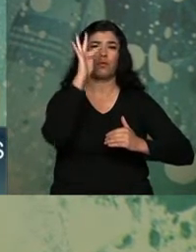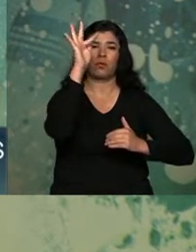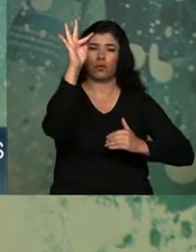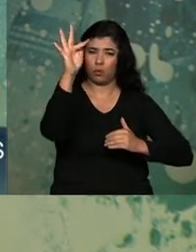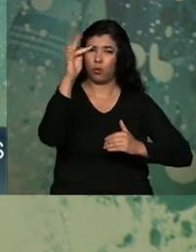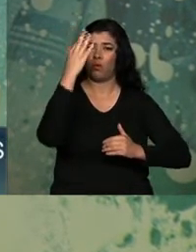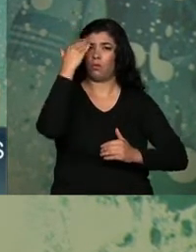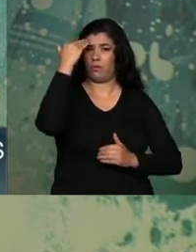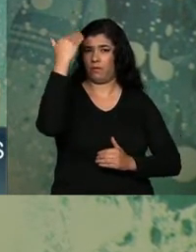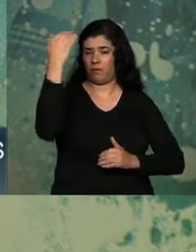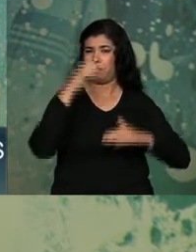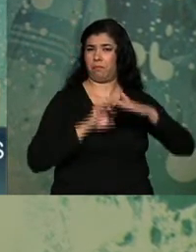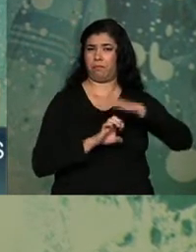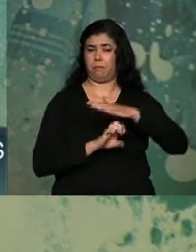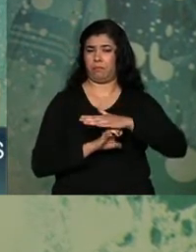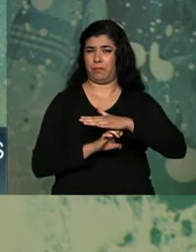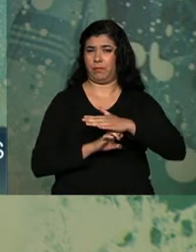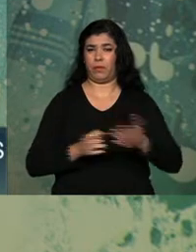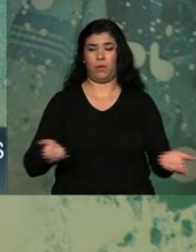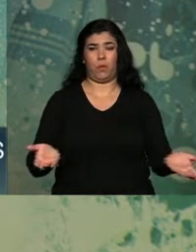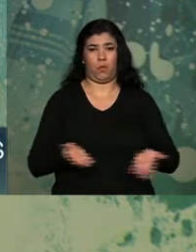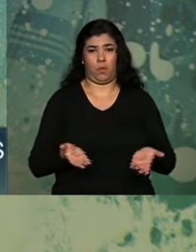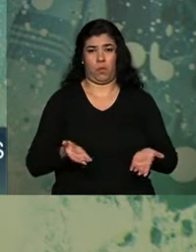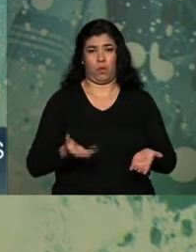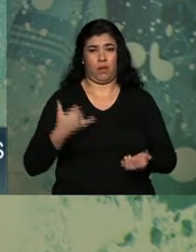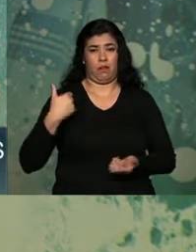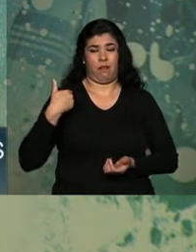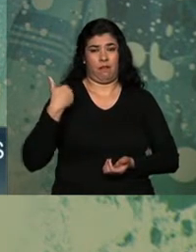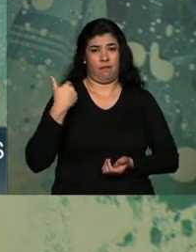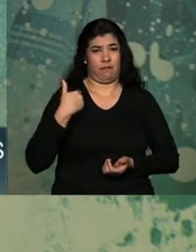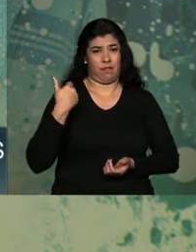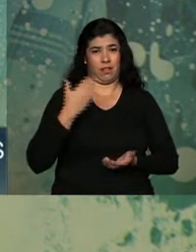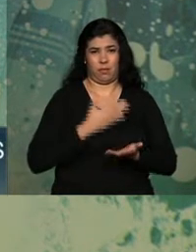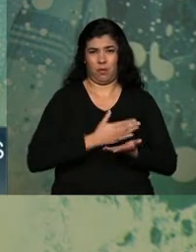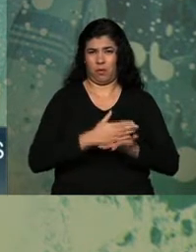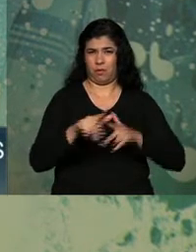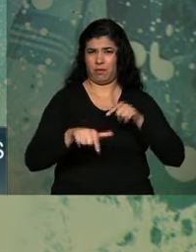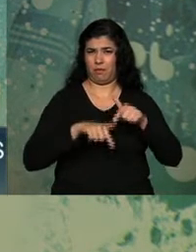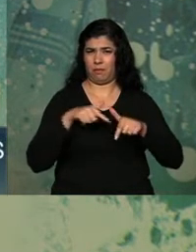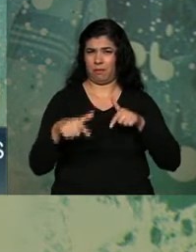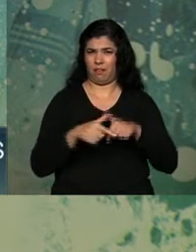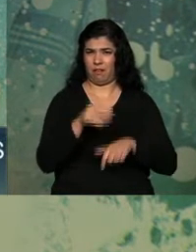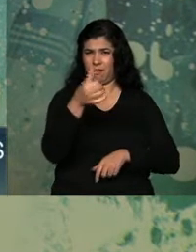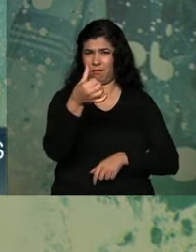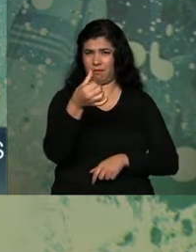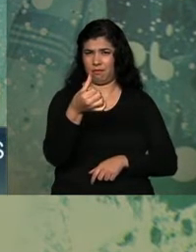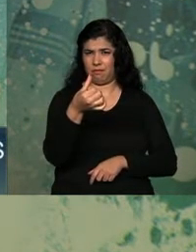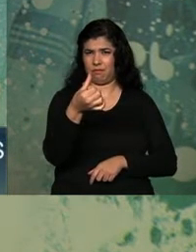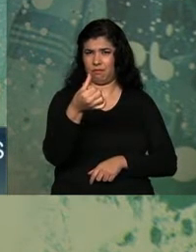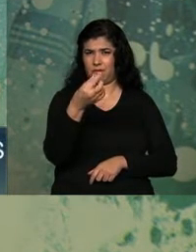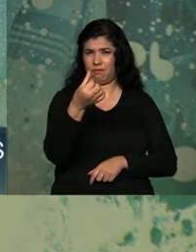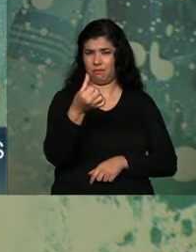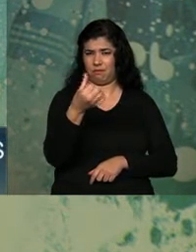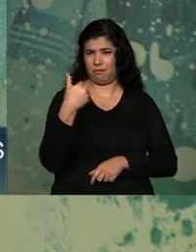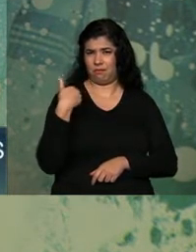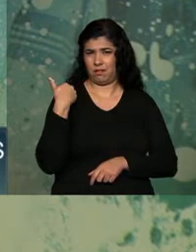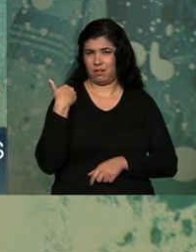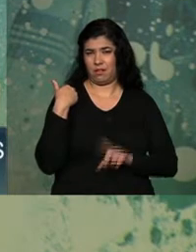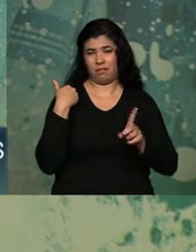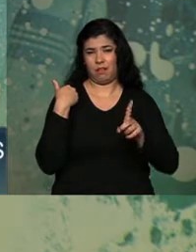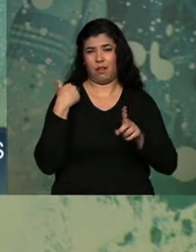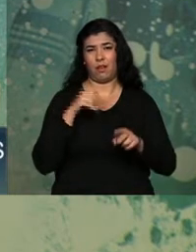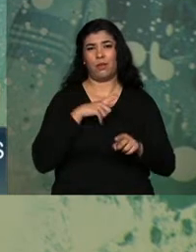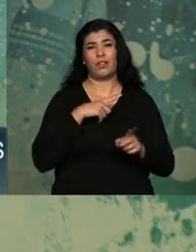sucesso. E hoje, a idade inicial é de 16 anos, mas nós temos o aprendiz